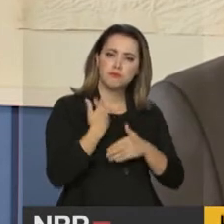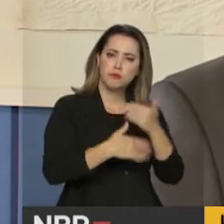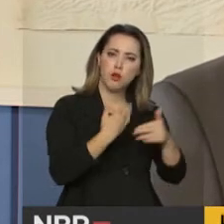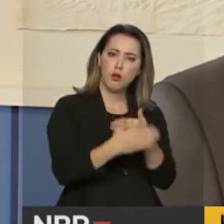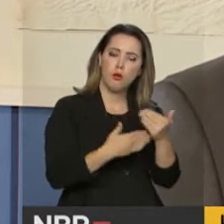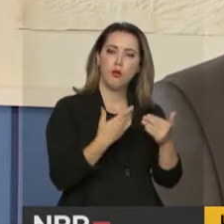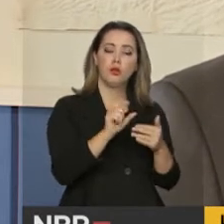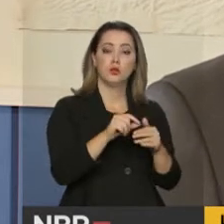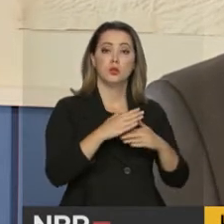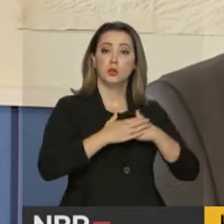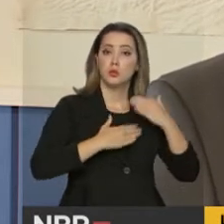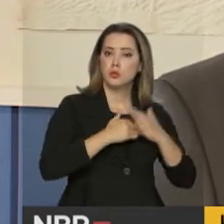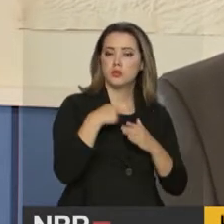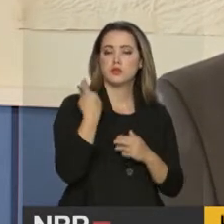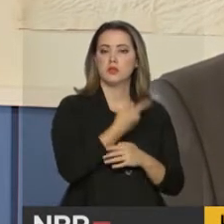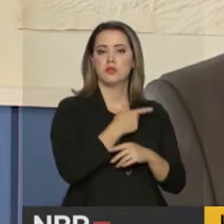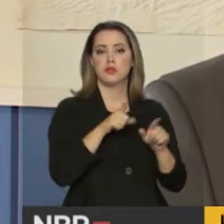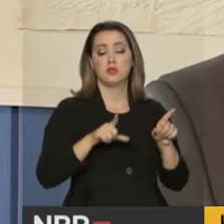também temos